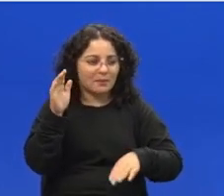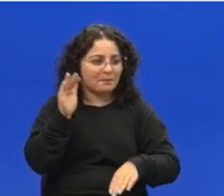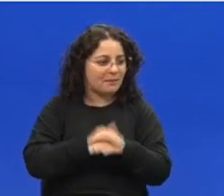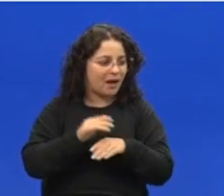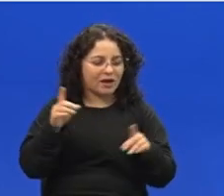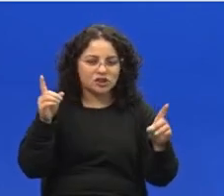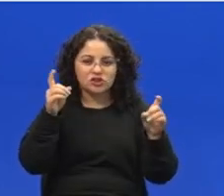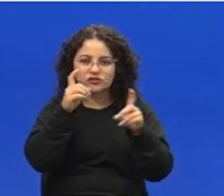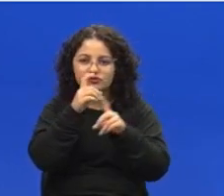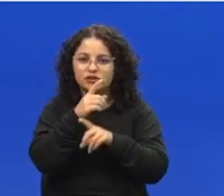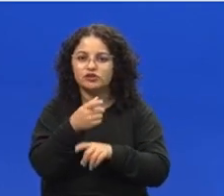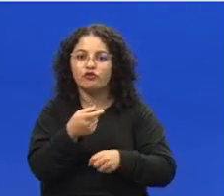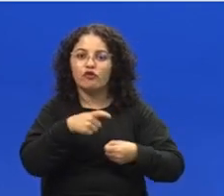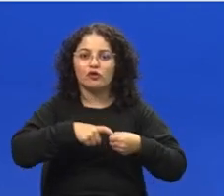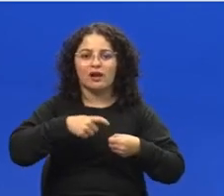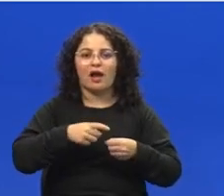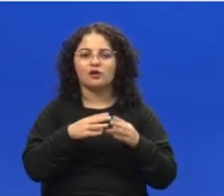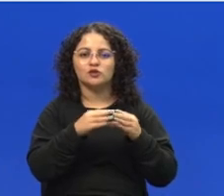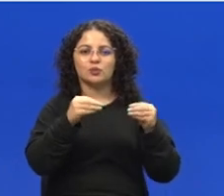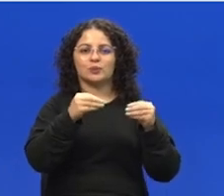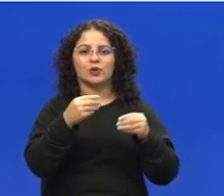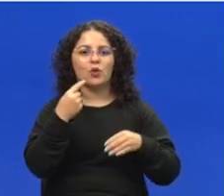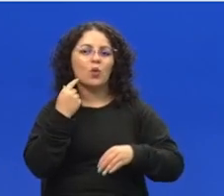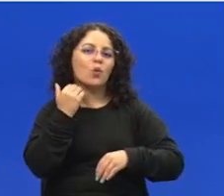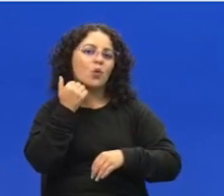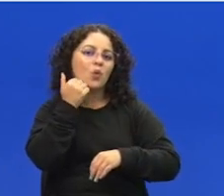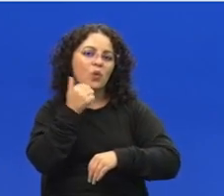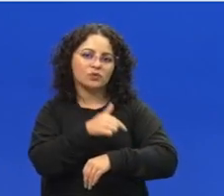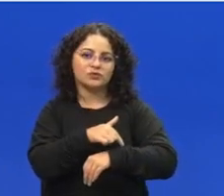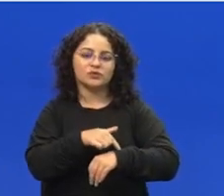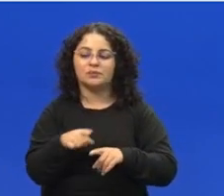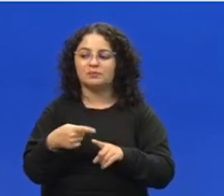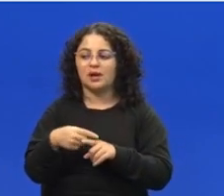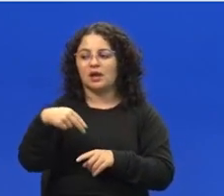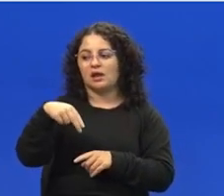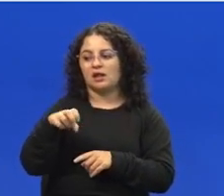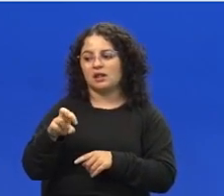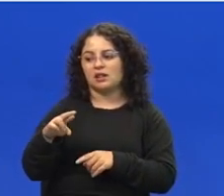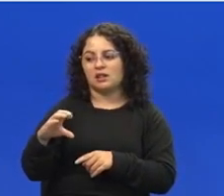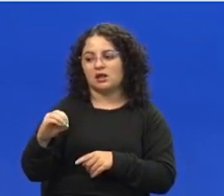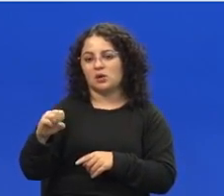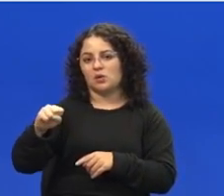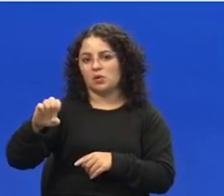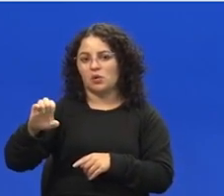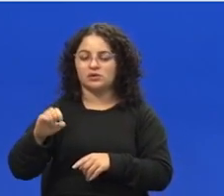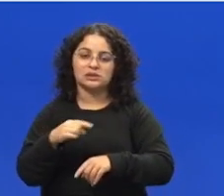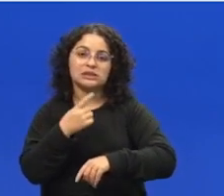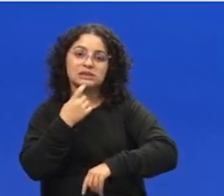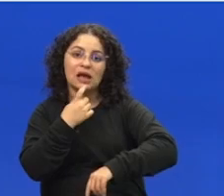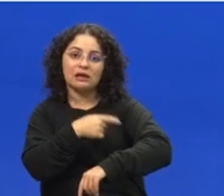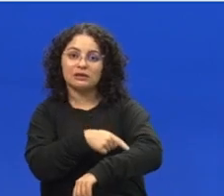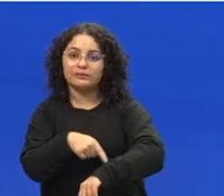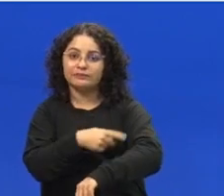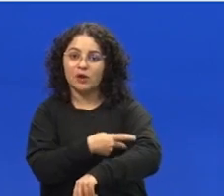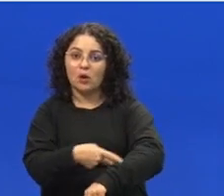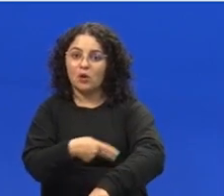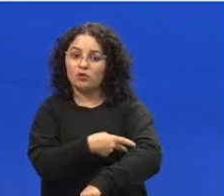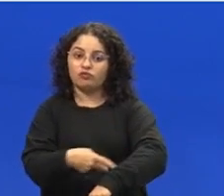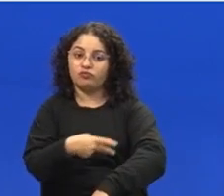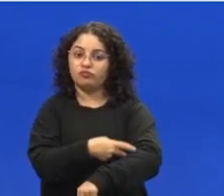processo de consolidação do osso. Nós temos a necrose vascular, que é quando eu tenho a interrupção